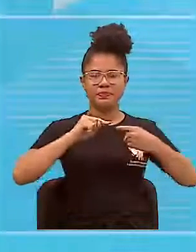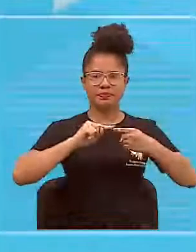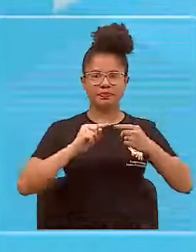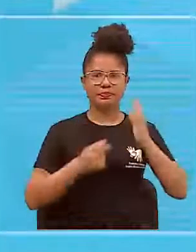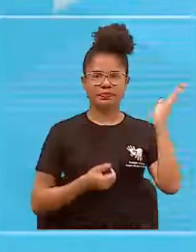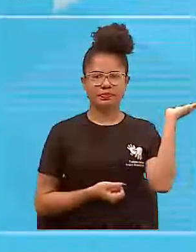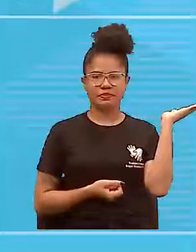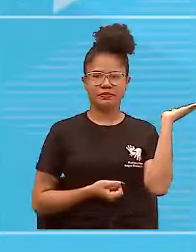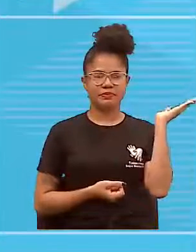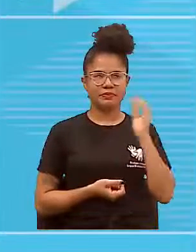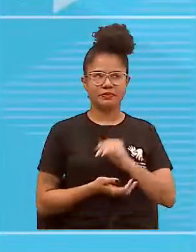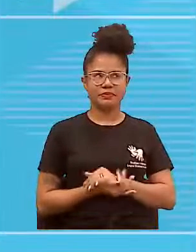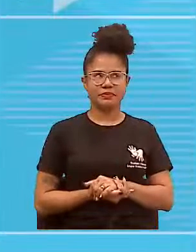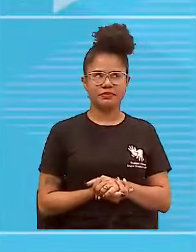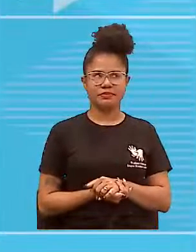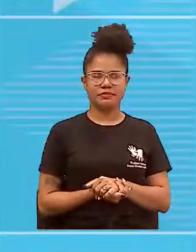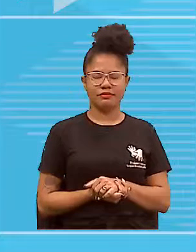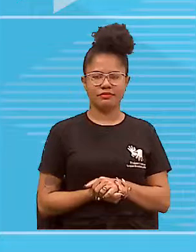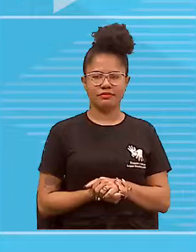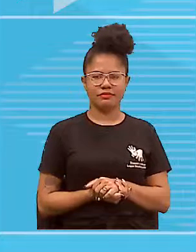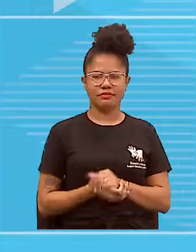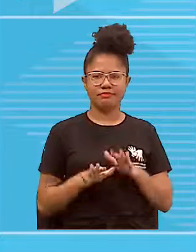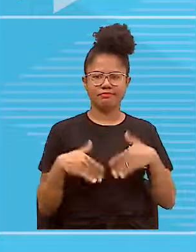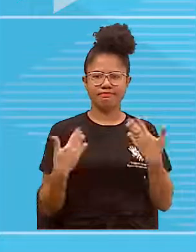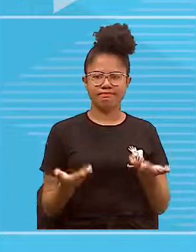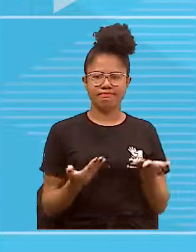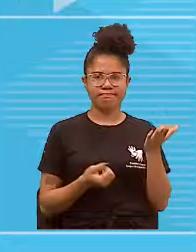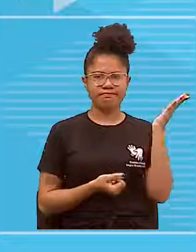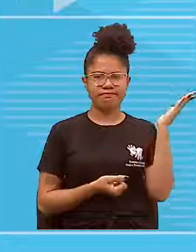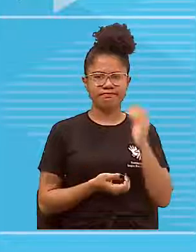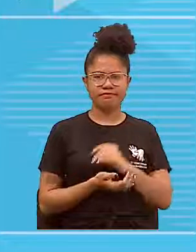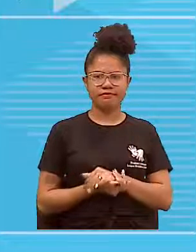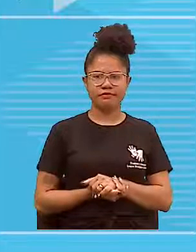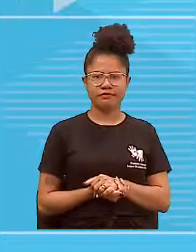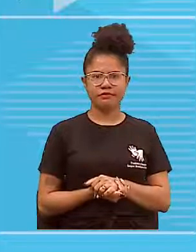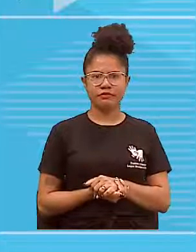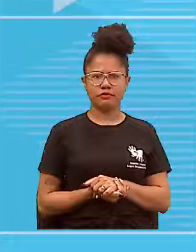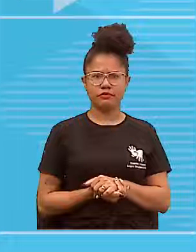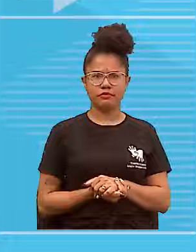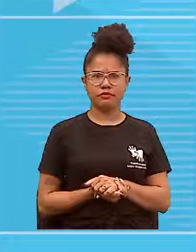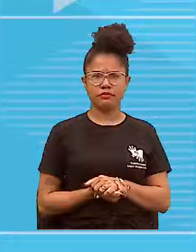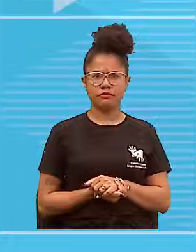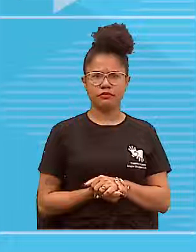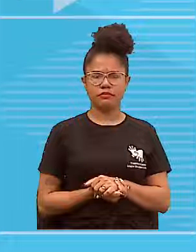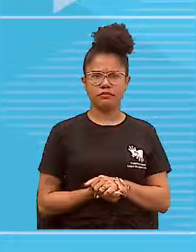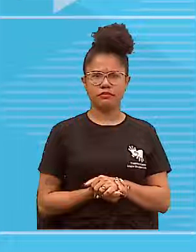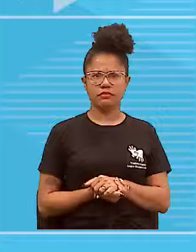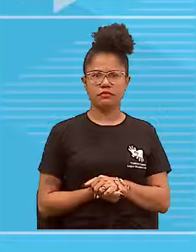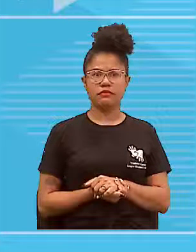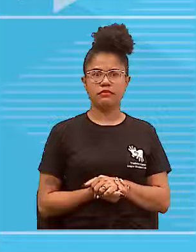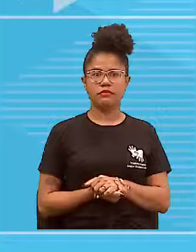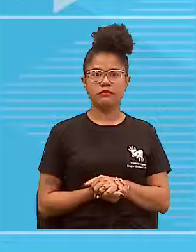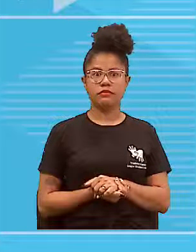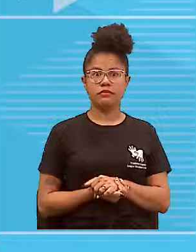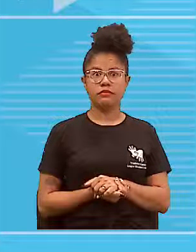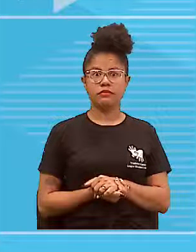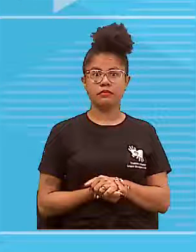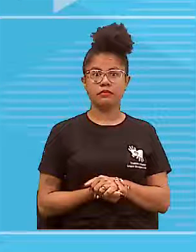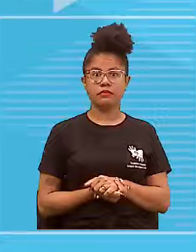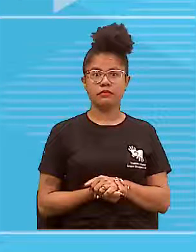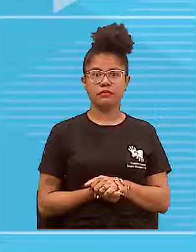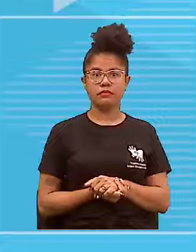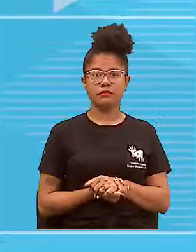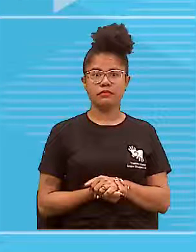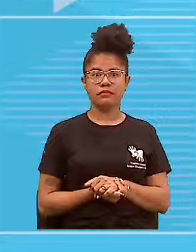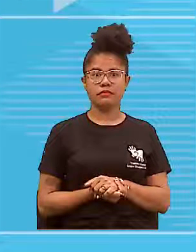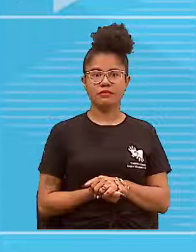nossa aula de hoje é calcular e interpretar a medida de tendência central. Olha só,